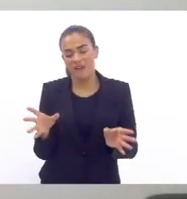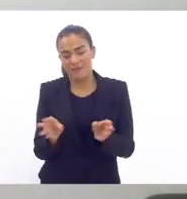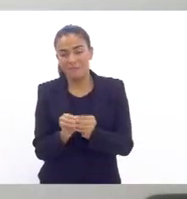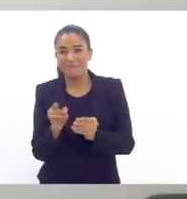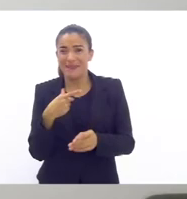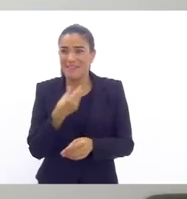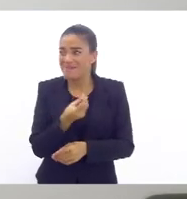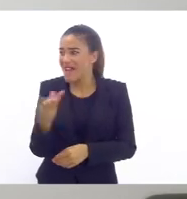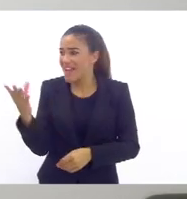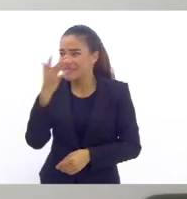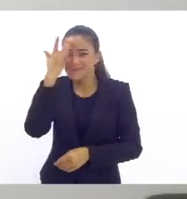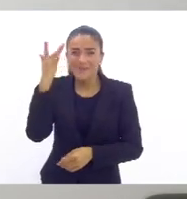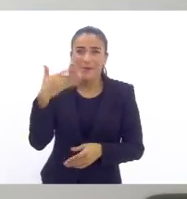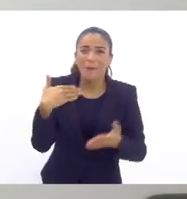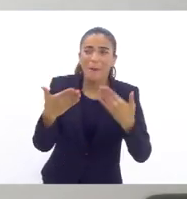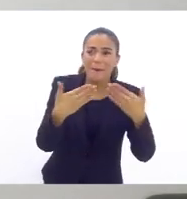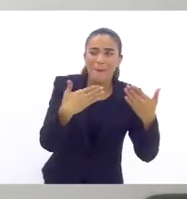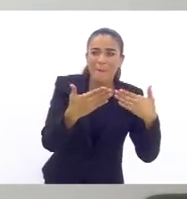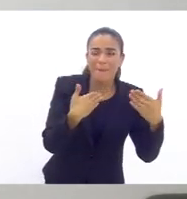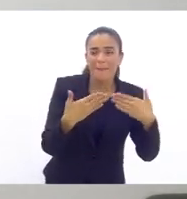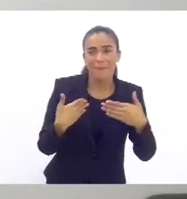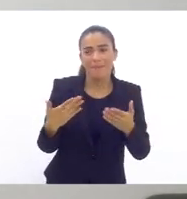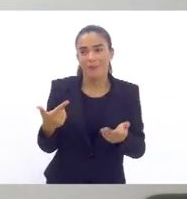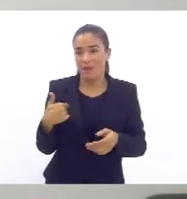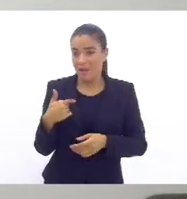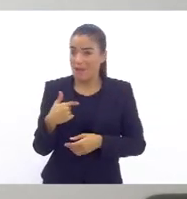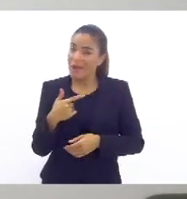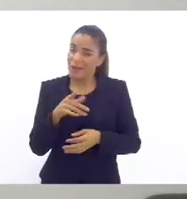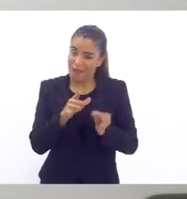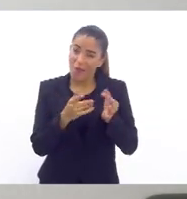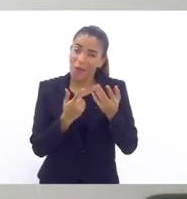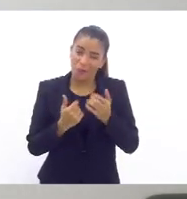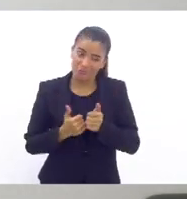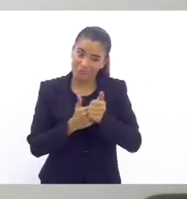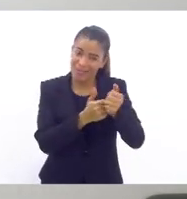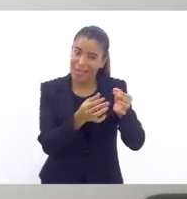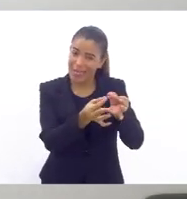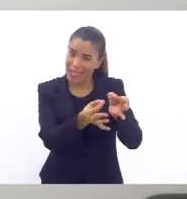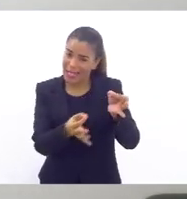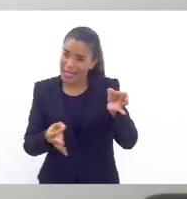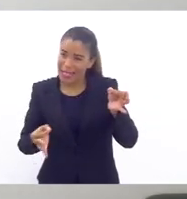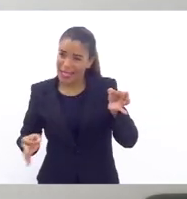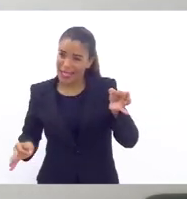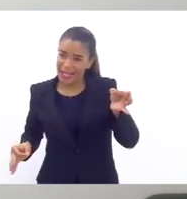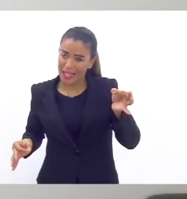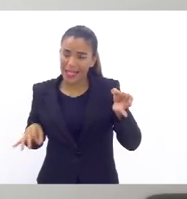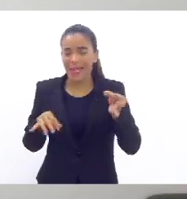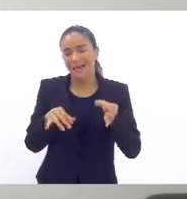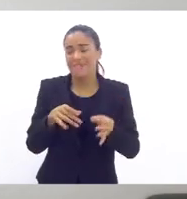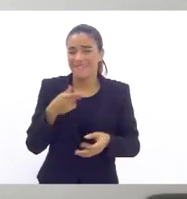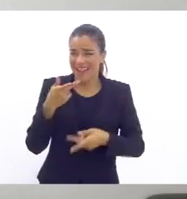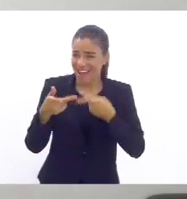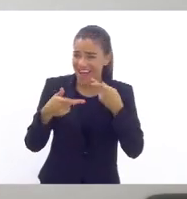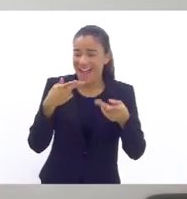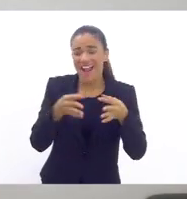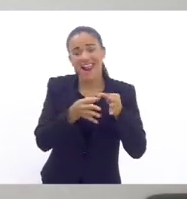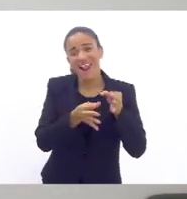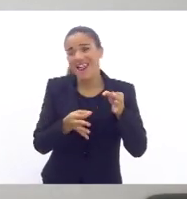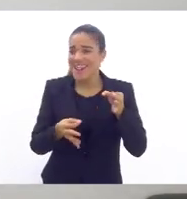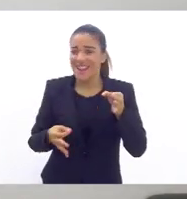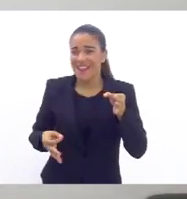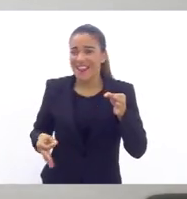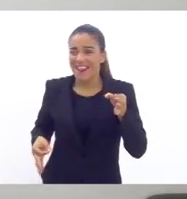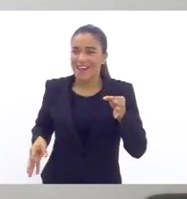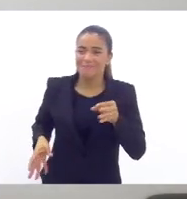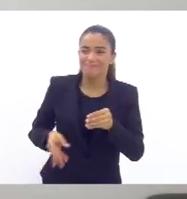tem muita gente para falar e se deixar o seu professor sou aprendiz do link então tô aprendendo com ele também a gente para por aqui